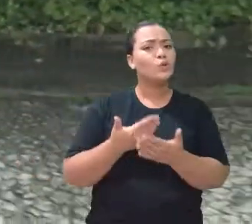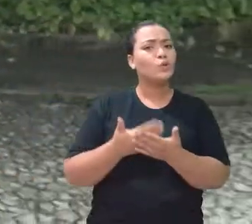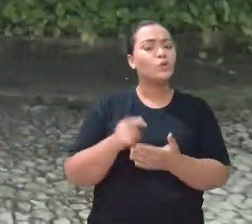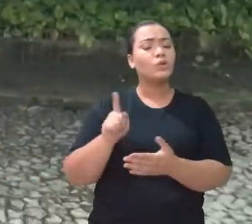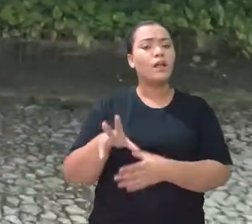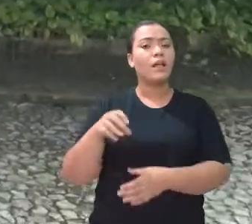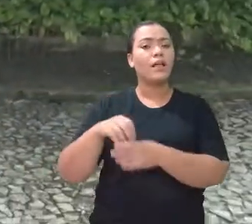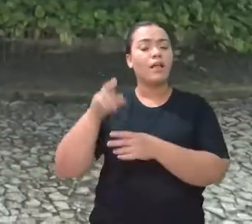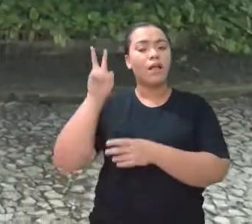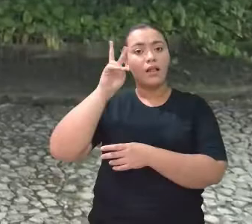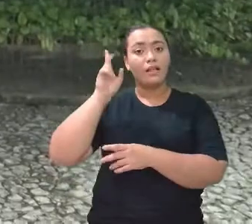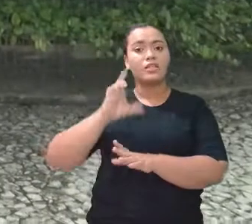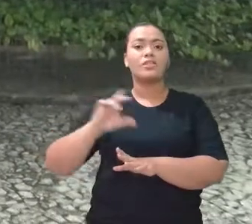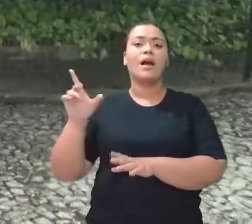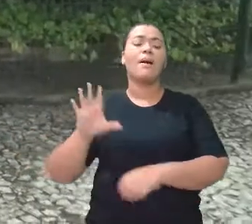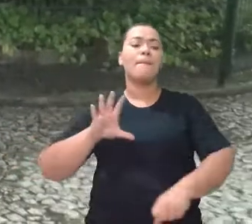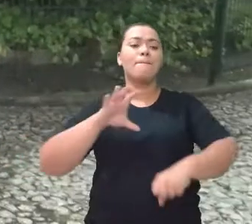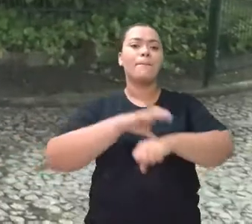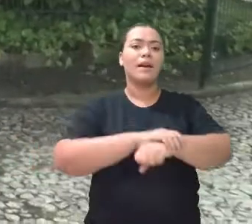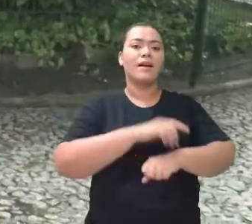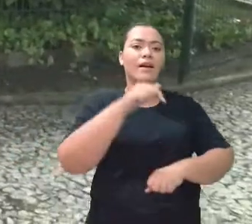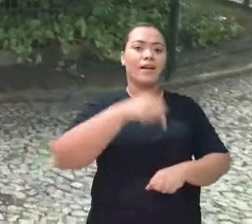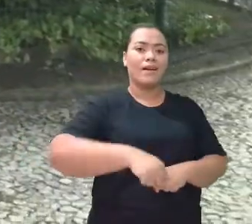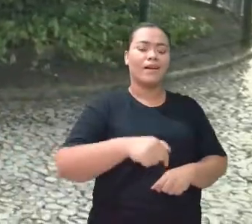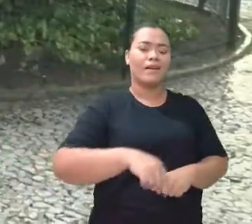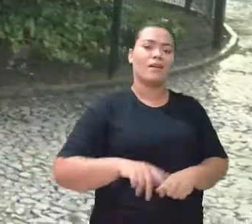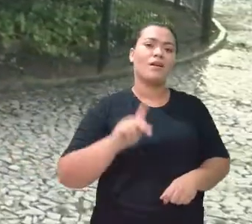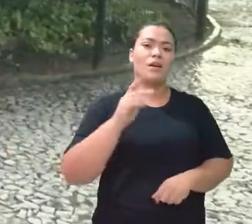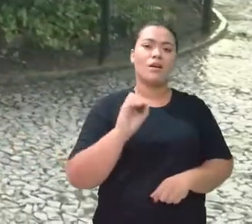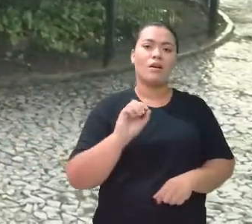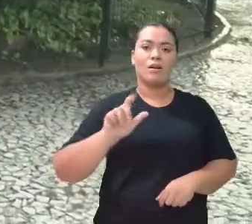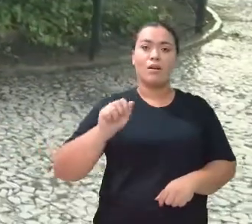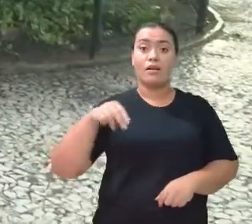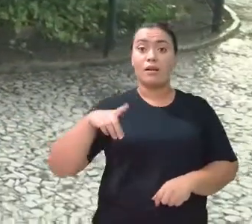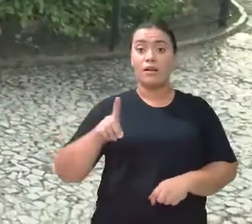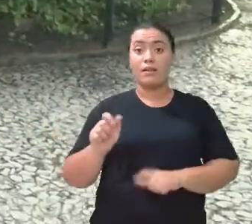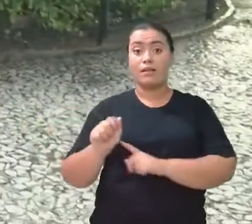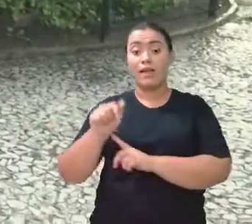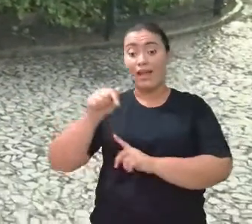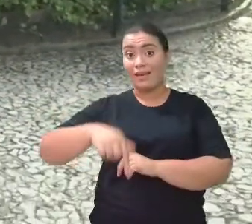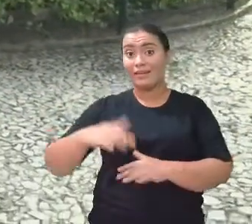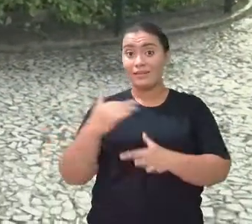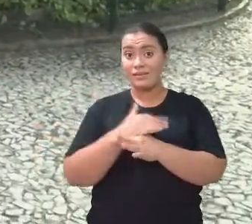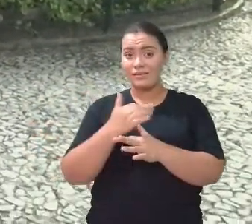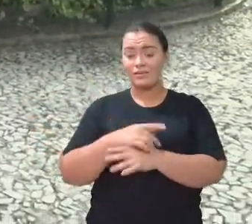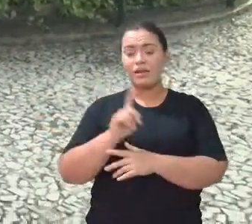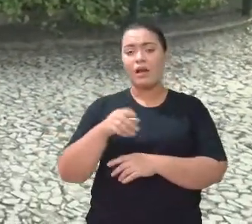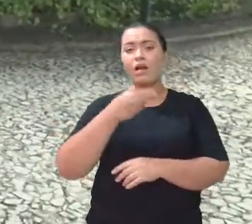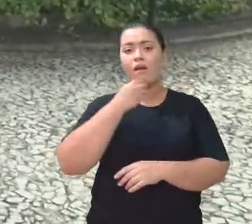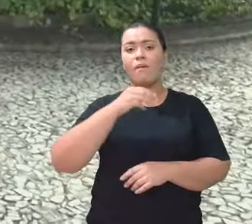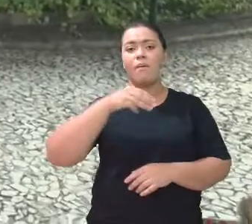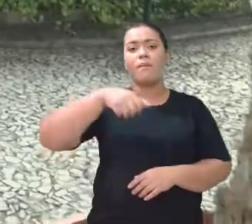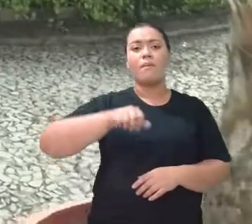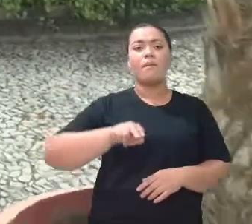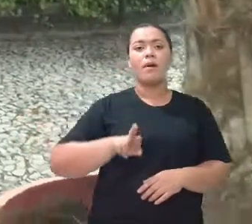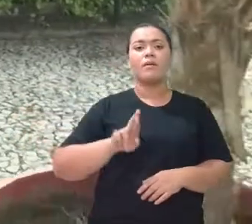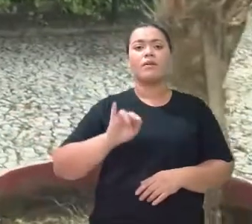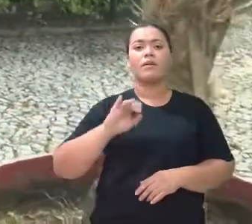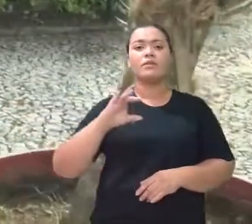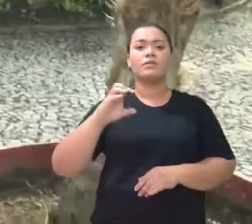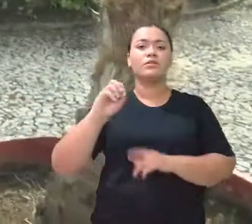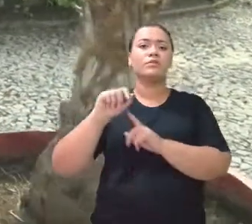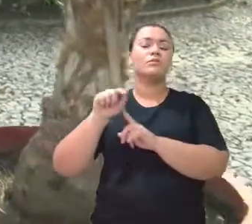da ocupação holandesa nas nossas terras, na nossa cidade. Maurício de Nassau chegou aqui, né?